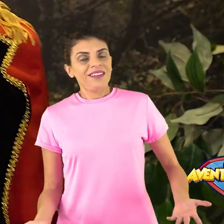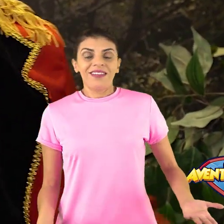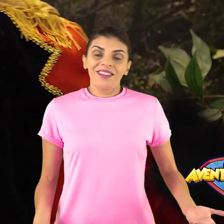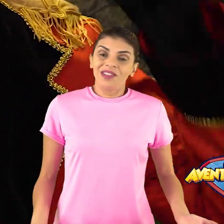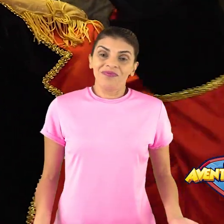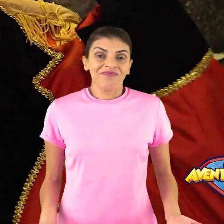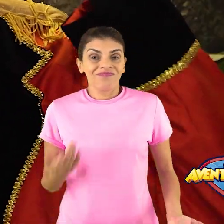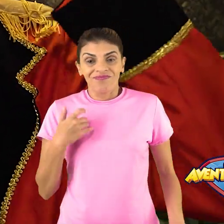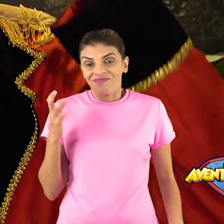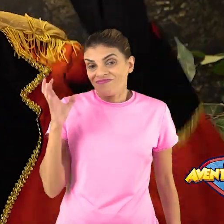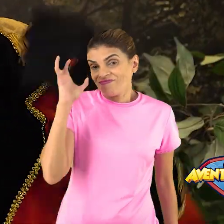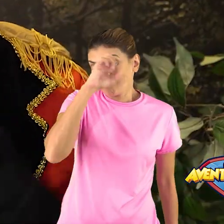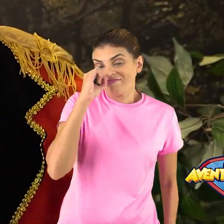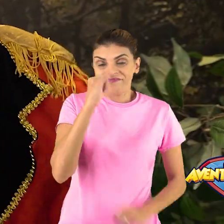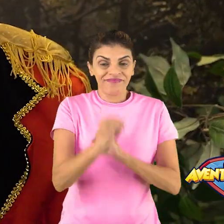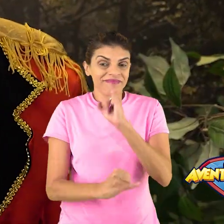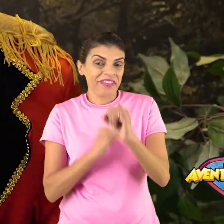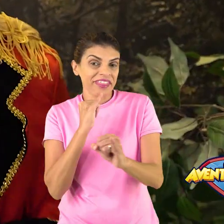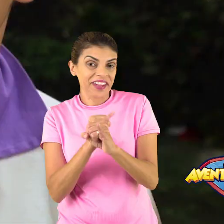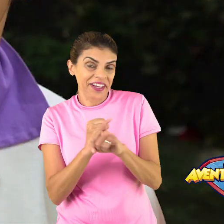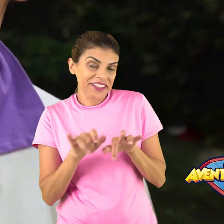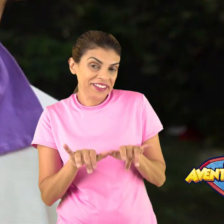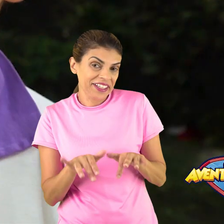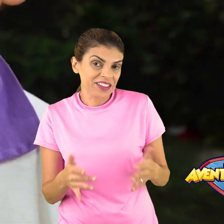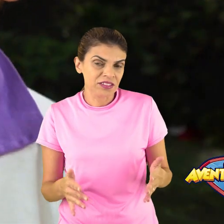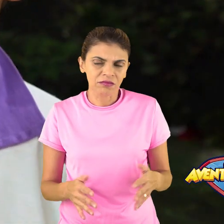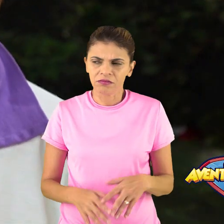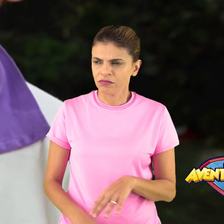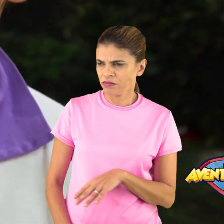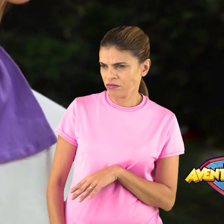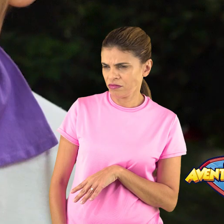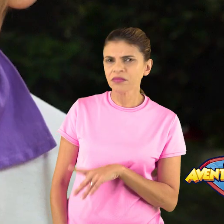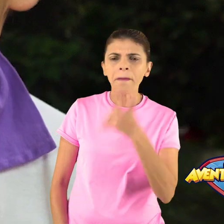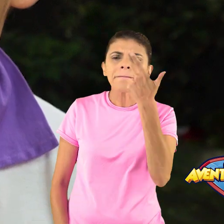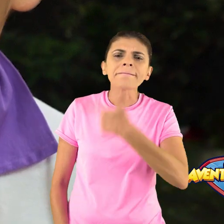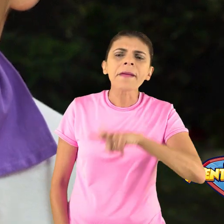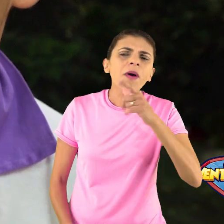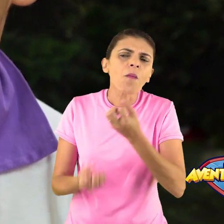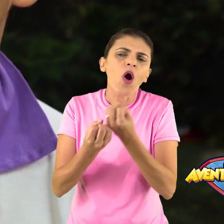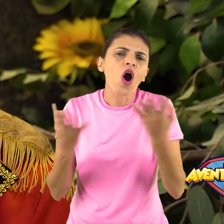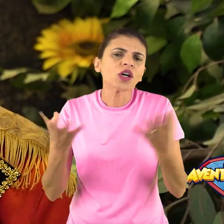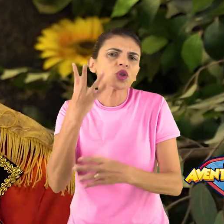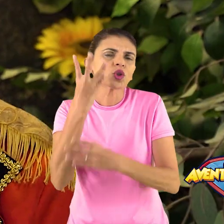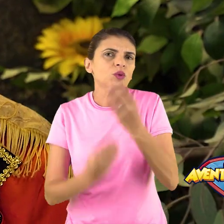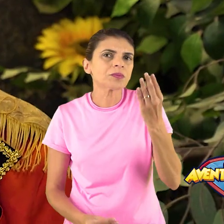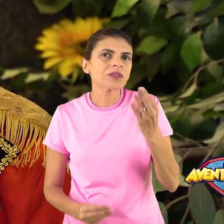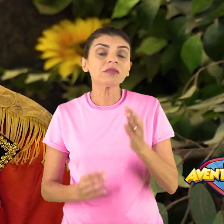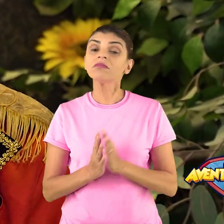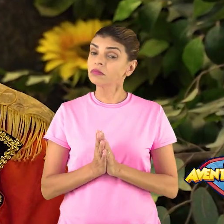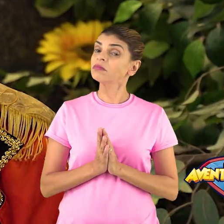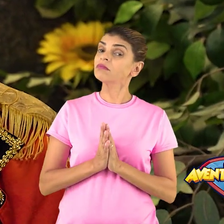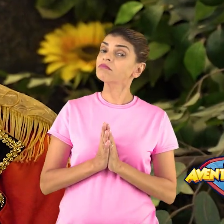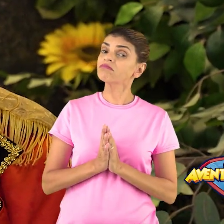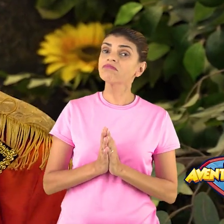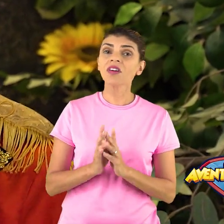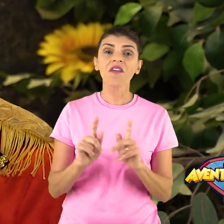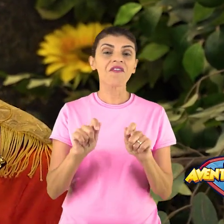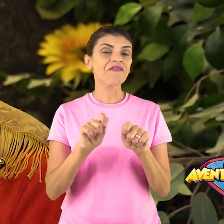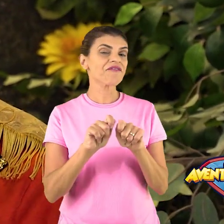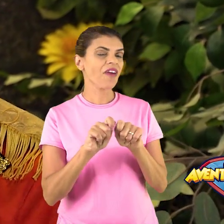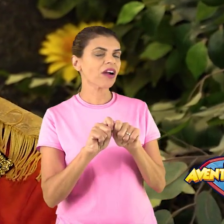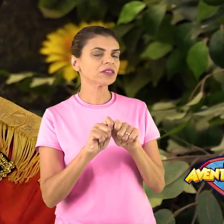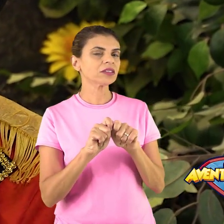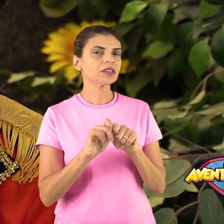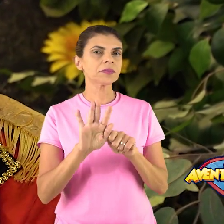Eu aprendi na internet! Mágico! Faz mais alguma coisa desaparecer? Faço sim! Mas